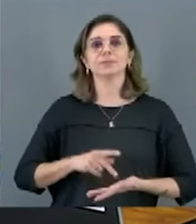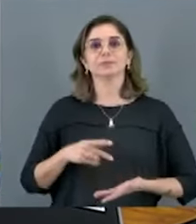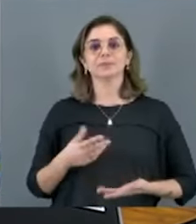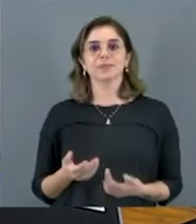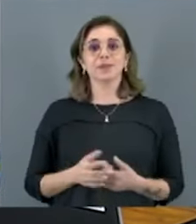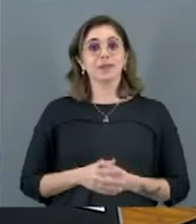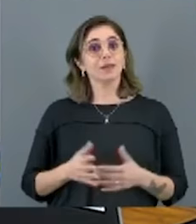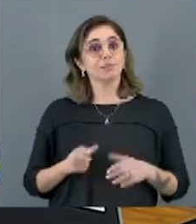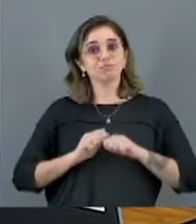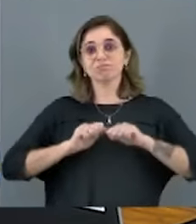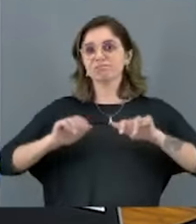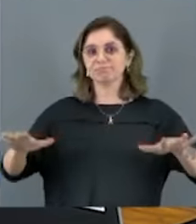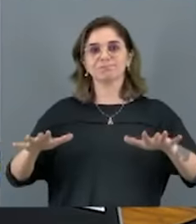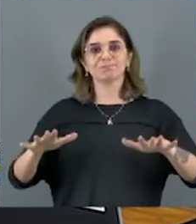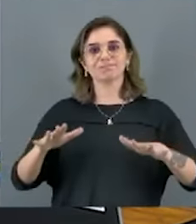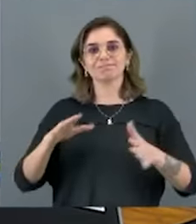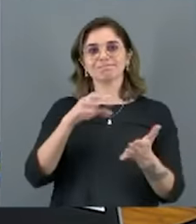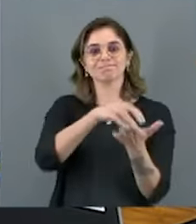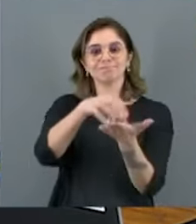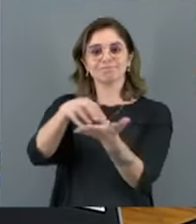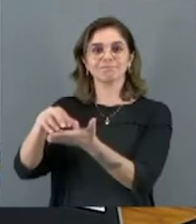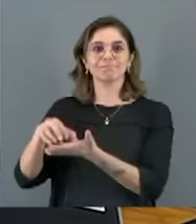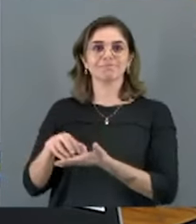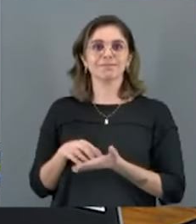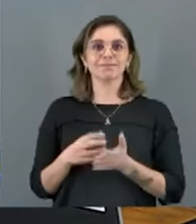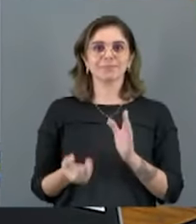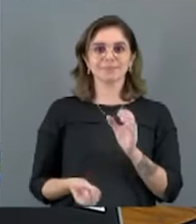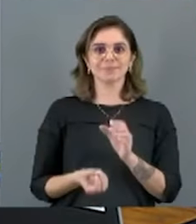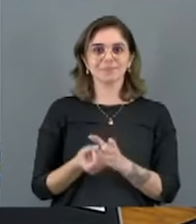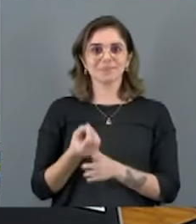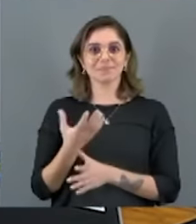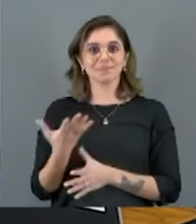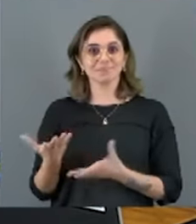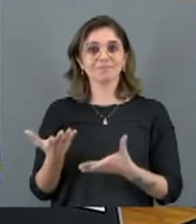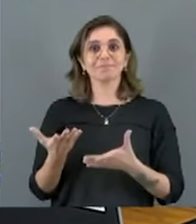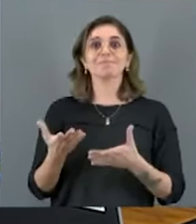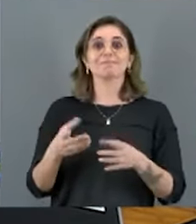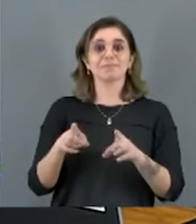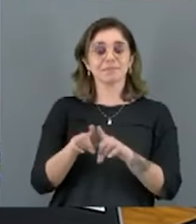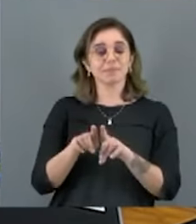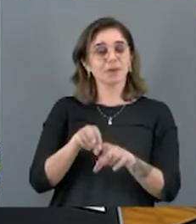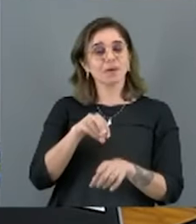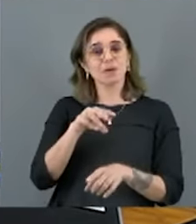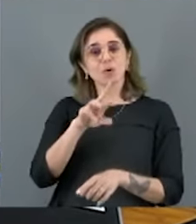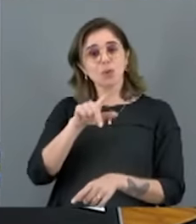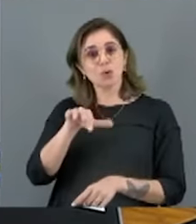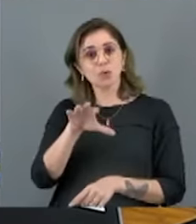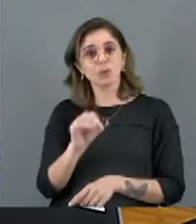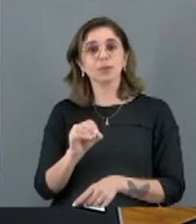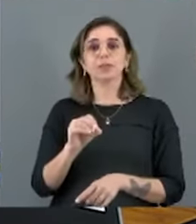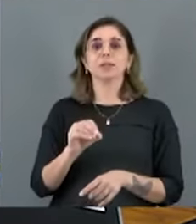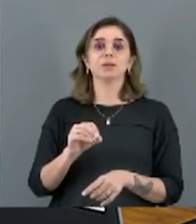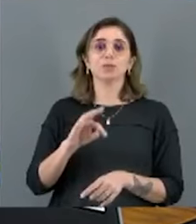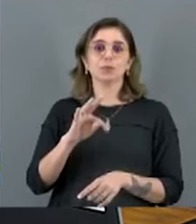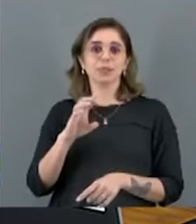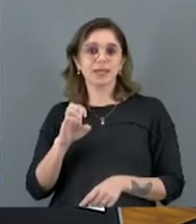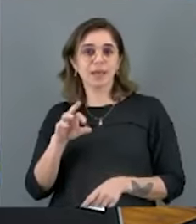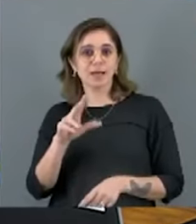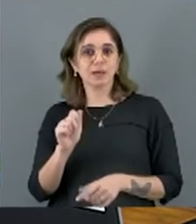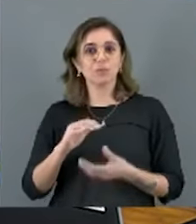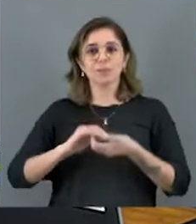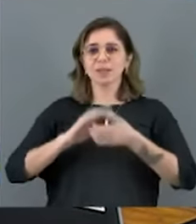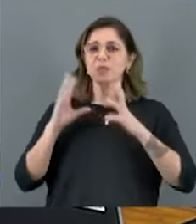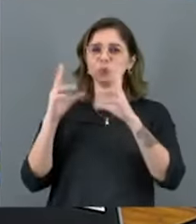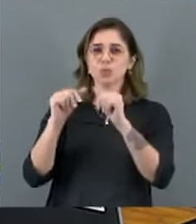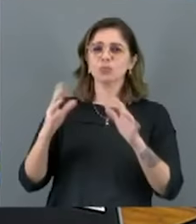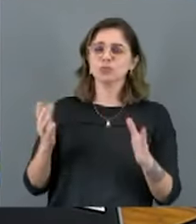as entidades que contribuíram para construir o texto, o Márcio da Ring, o Rodrigo Terra da Abra Games. Cumprimentar o